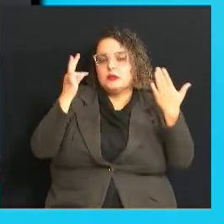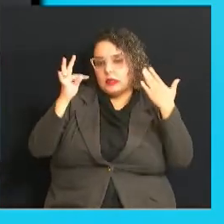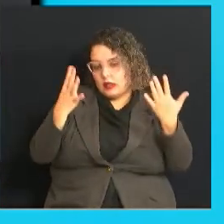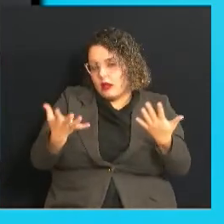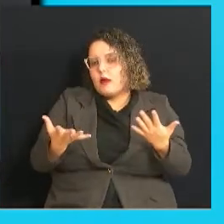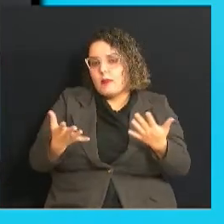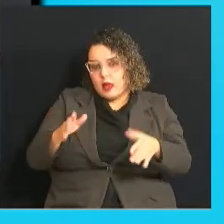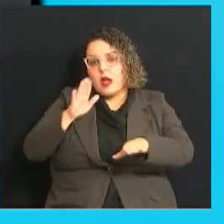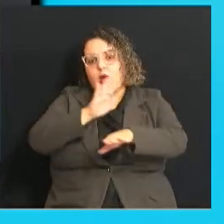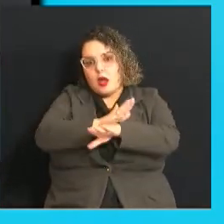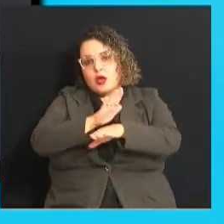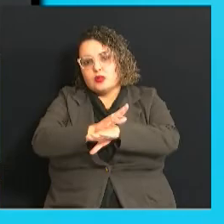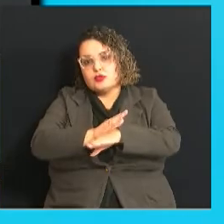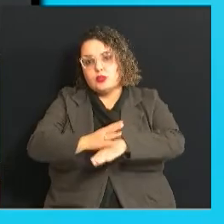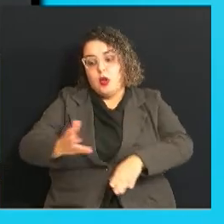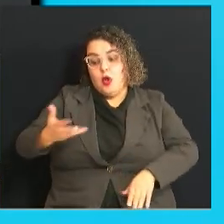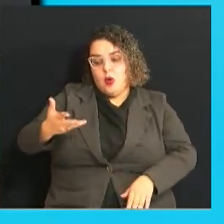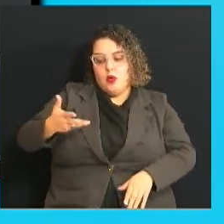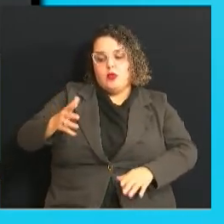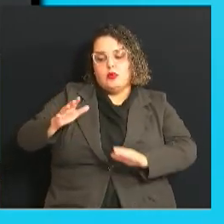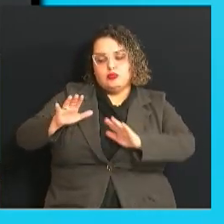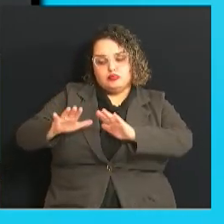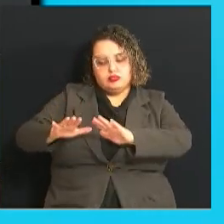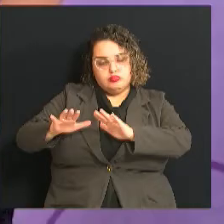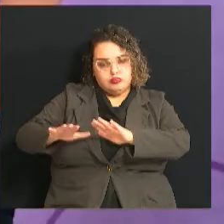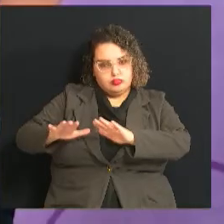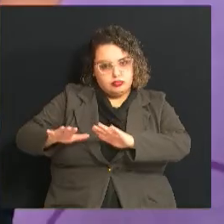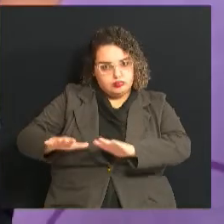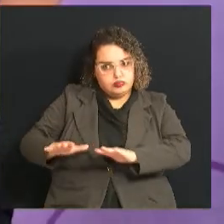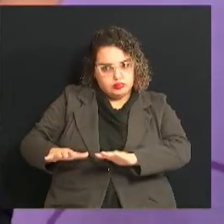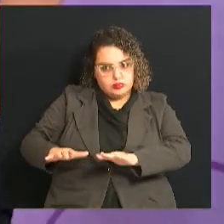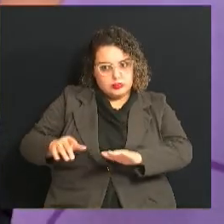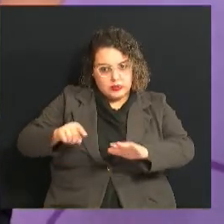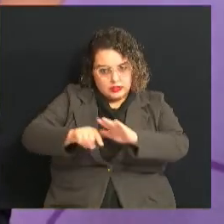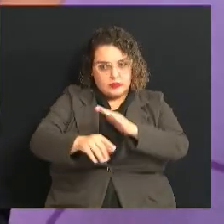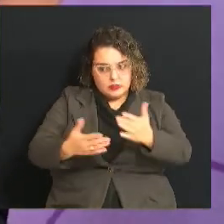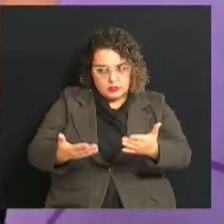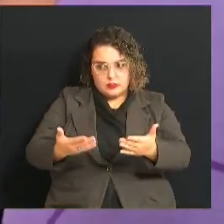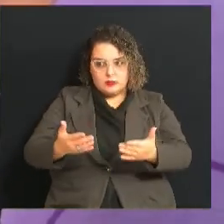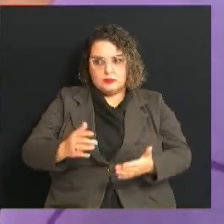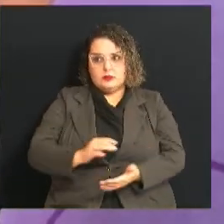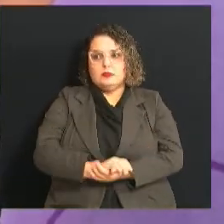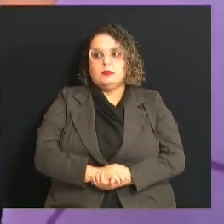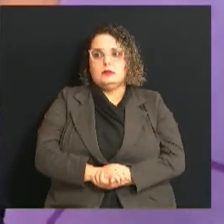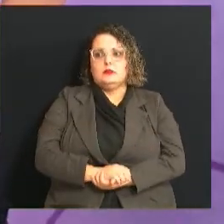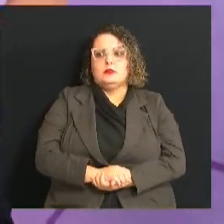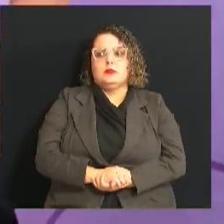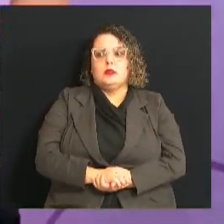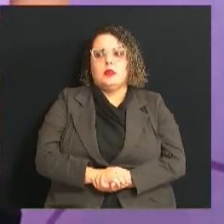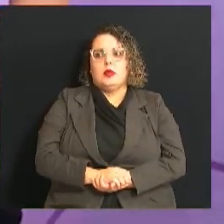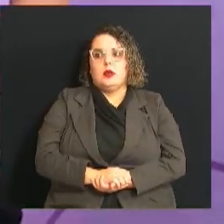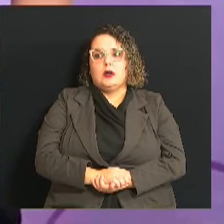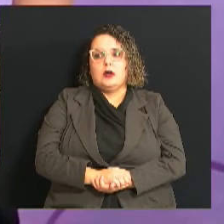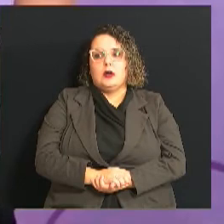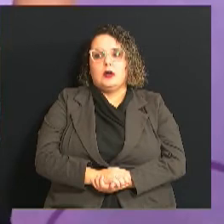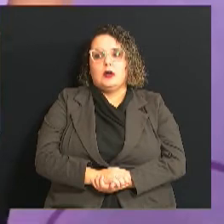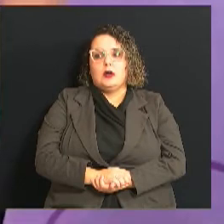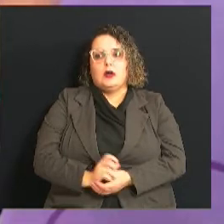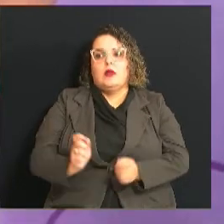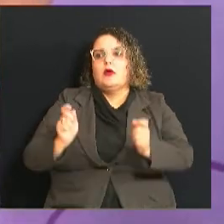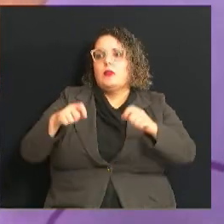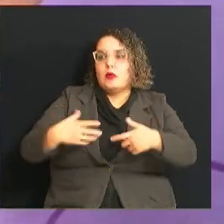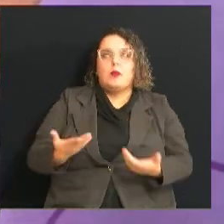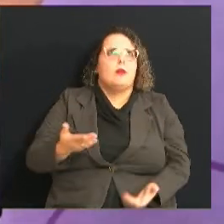ajuda a desacelerar a evolução. Evitar. É possível, de repente, o meu pai